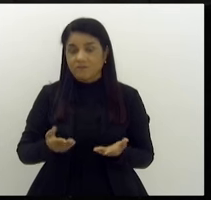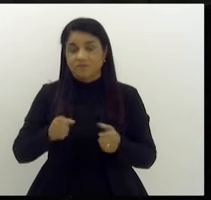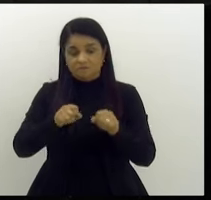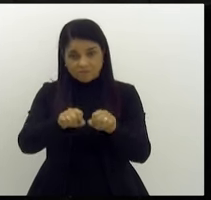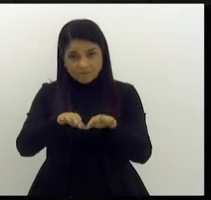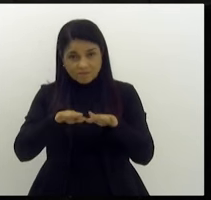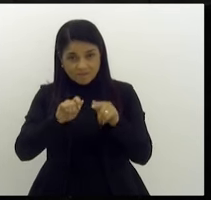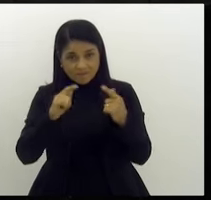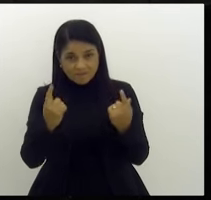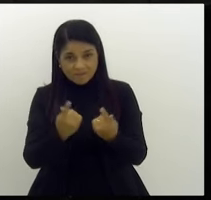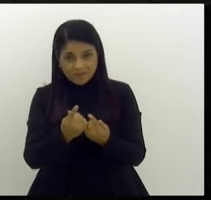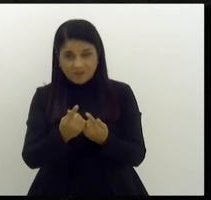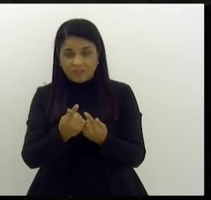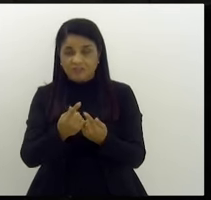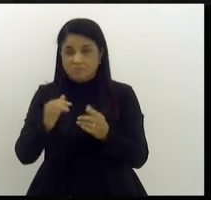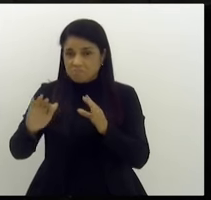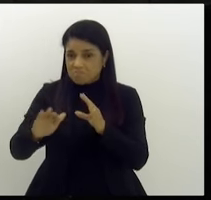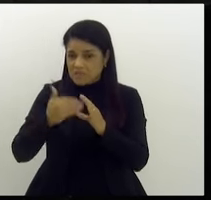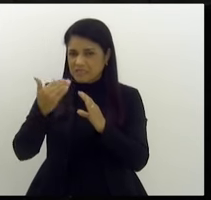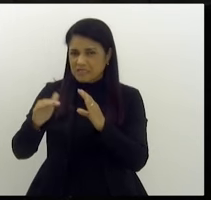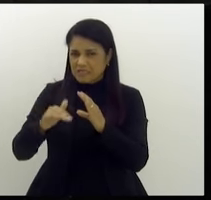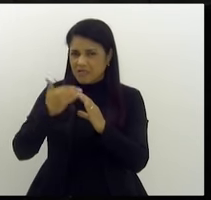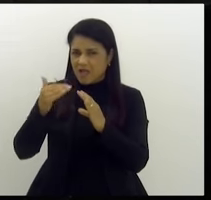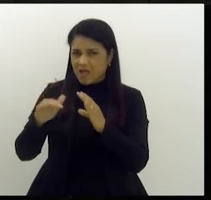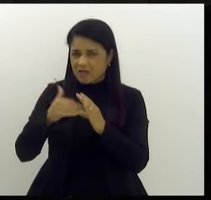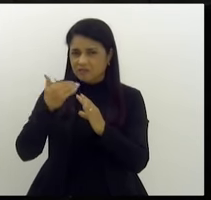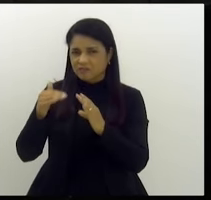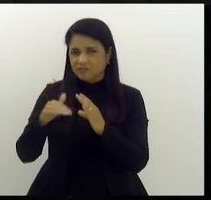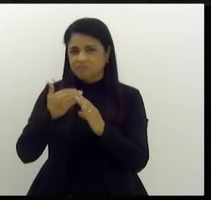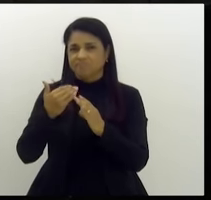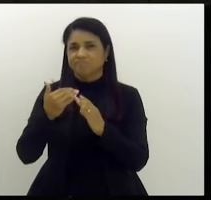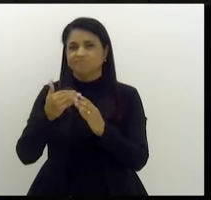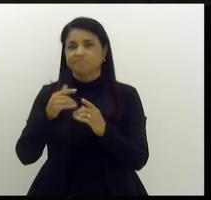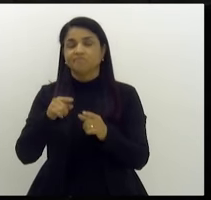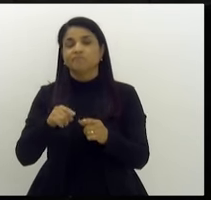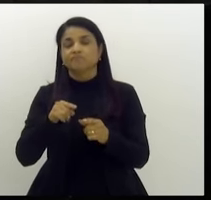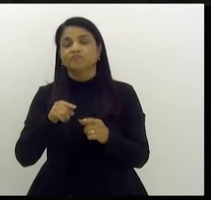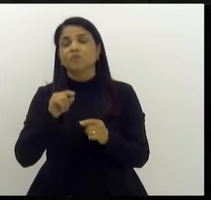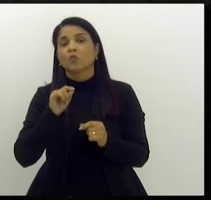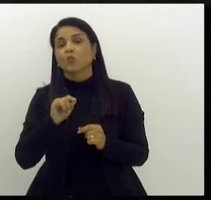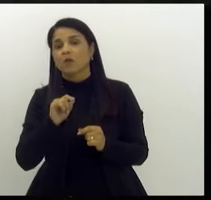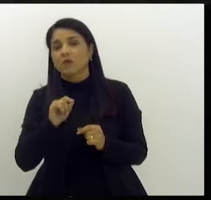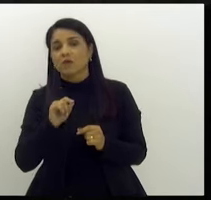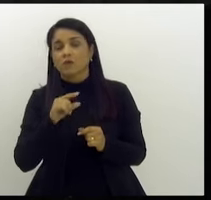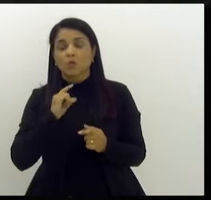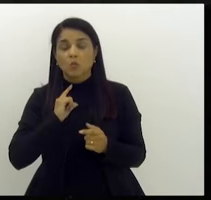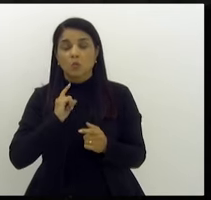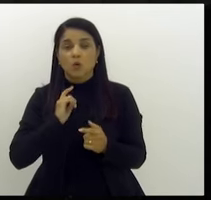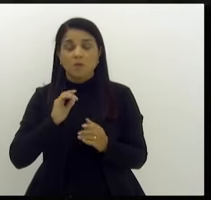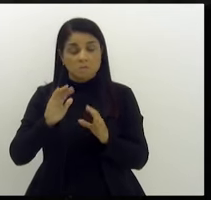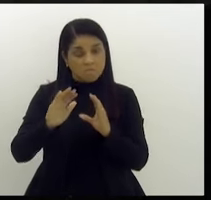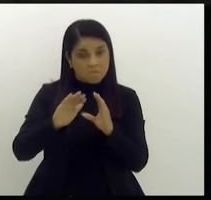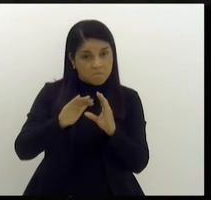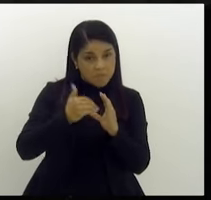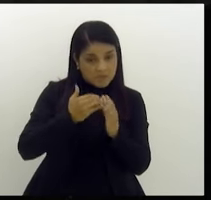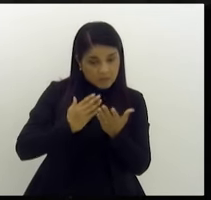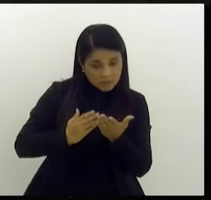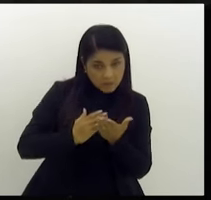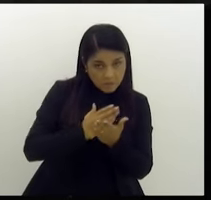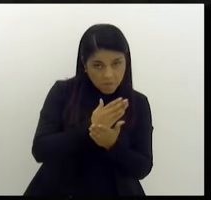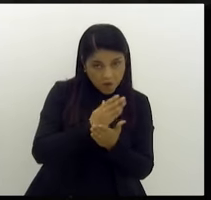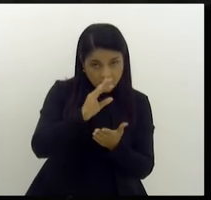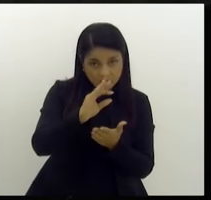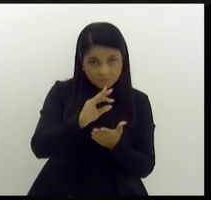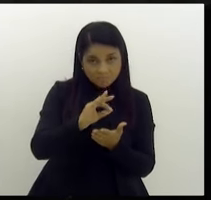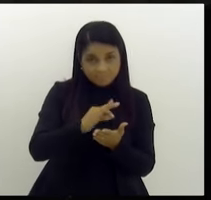pacote maldoso de mensagens a dicotomia que ou se vota as mensagens e aprova elas